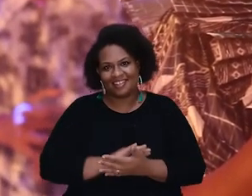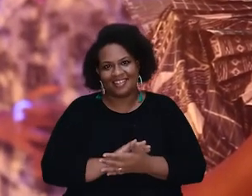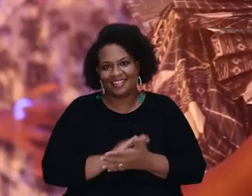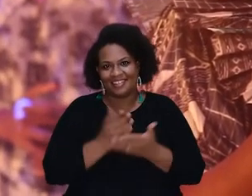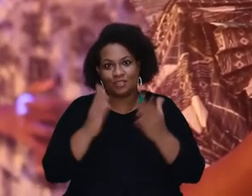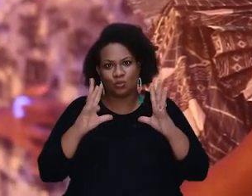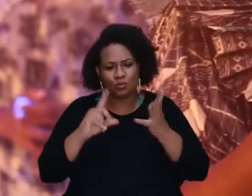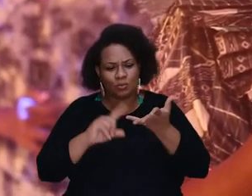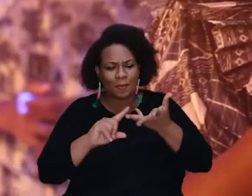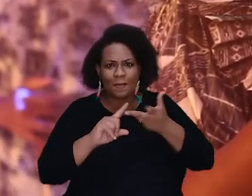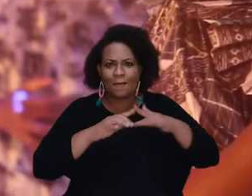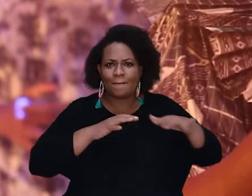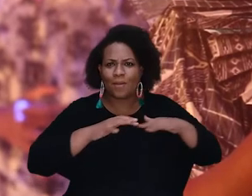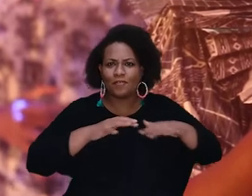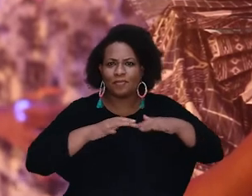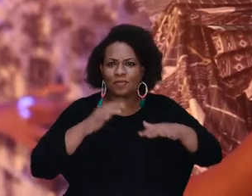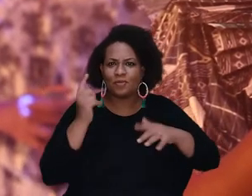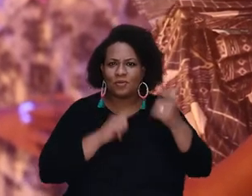a todo esse movimento